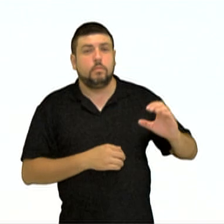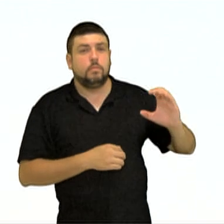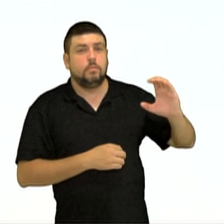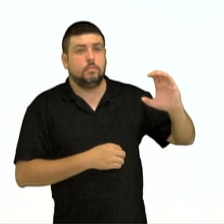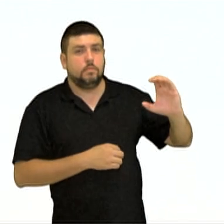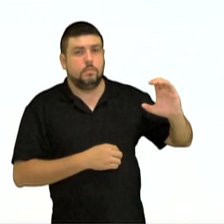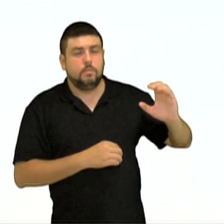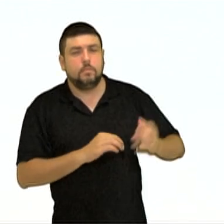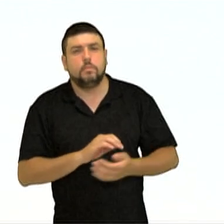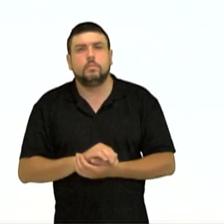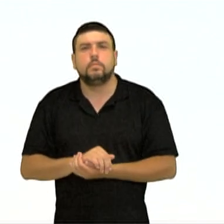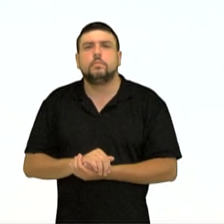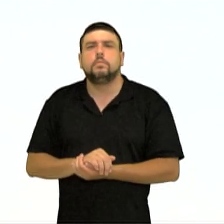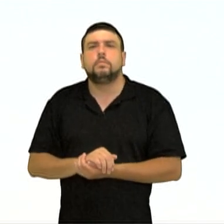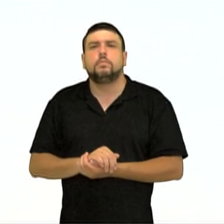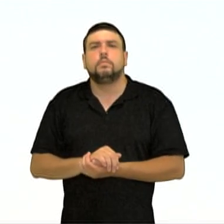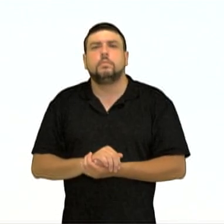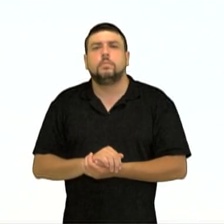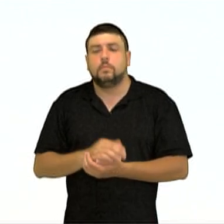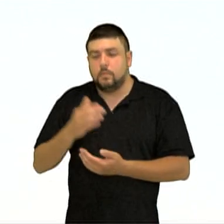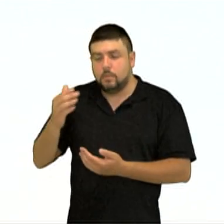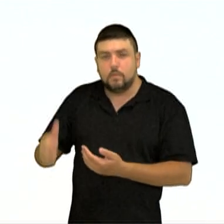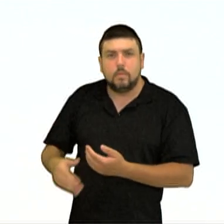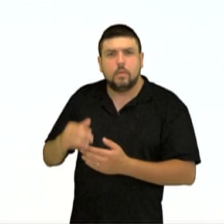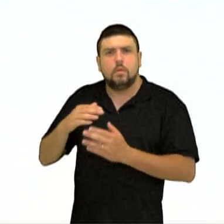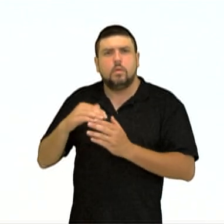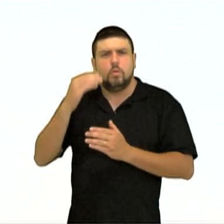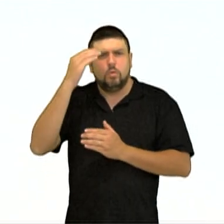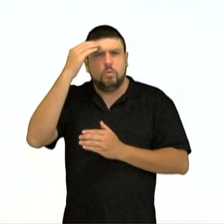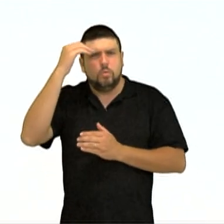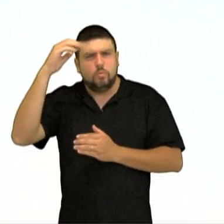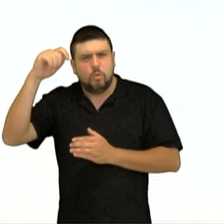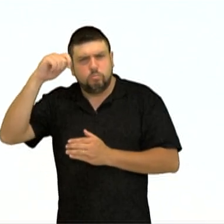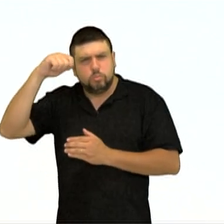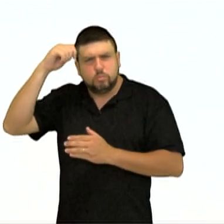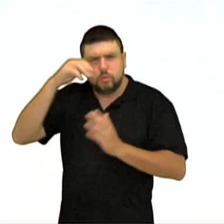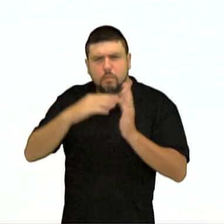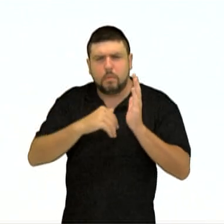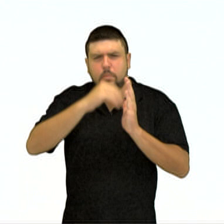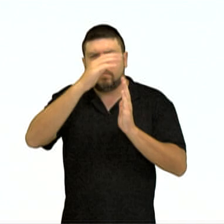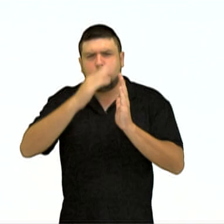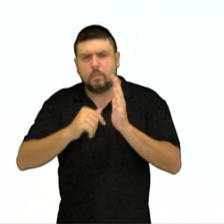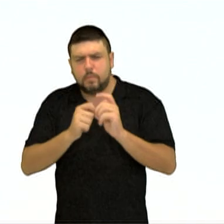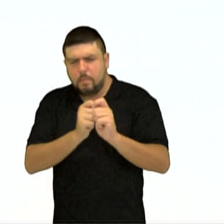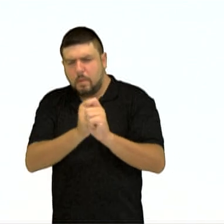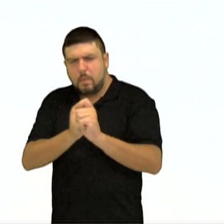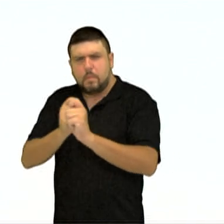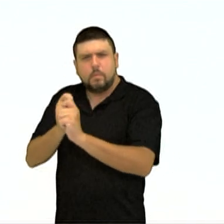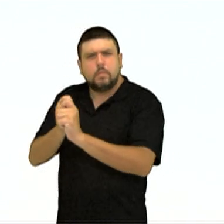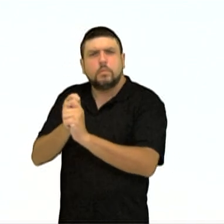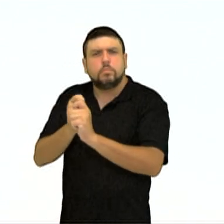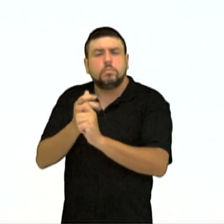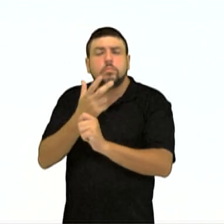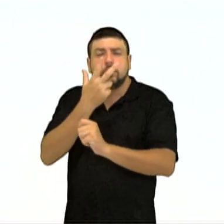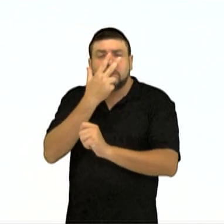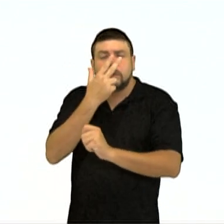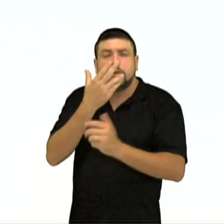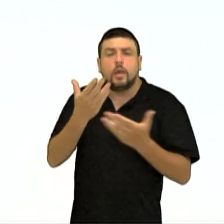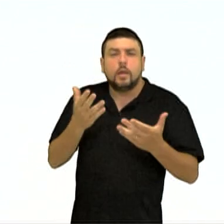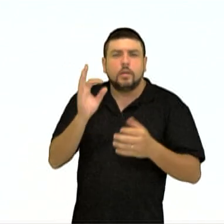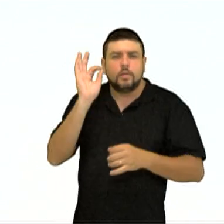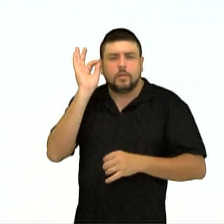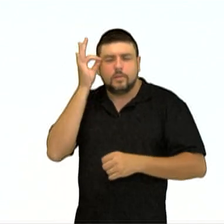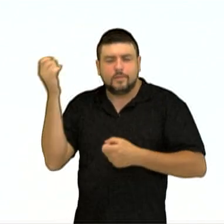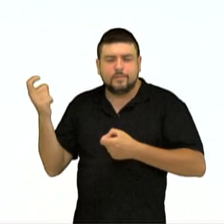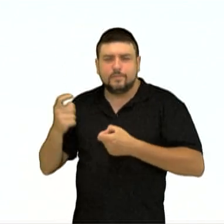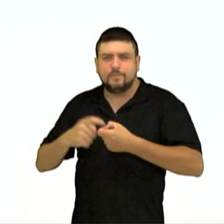letra C, eram os artistas plásticos, pintores, escultores? O que você acha? Eu já volto